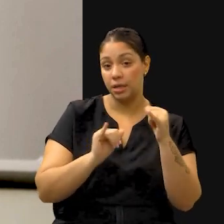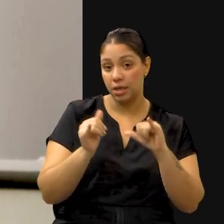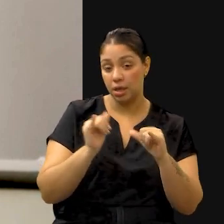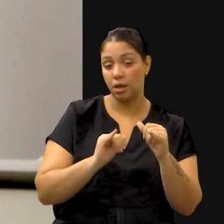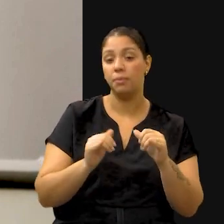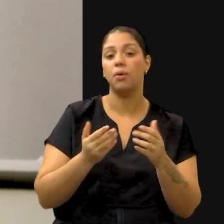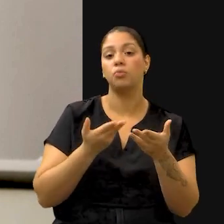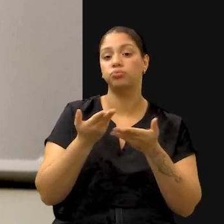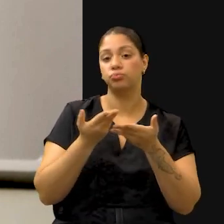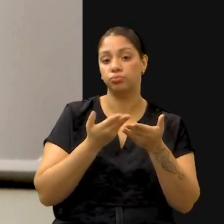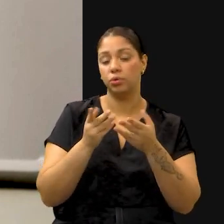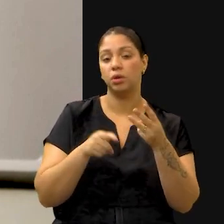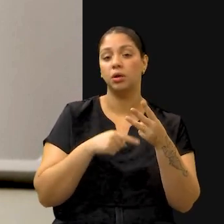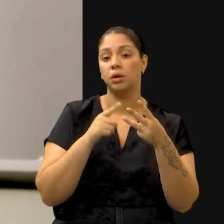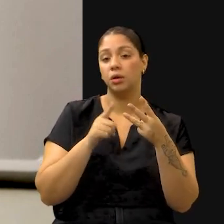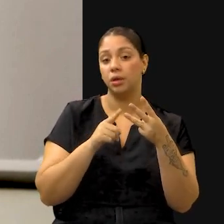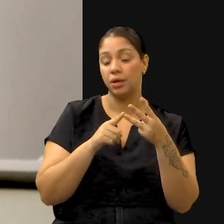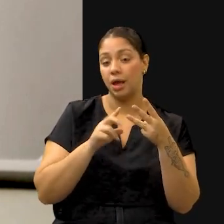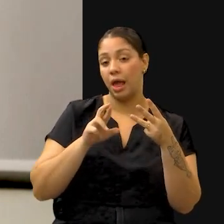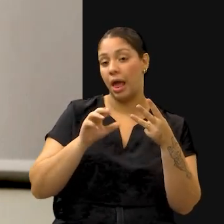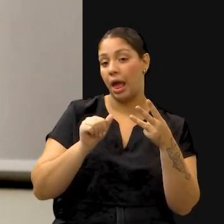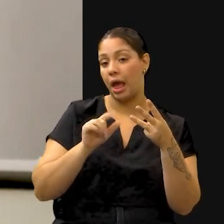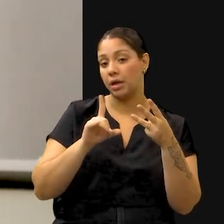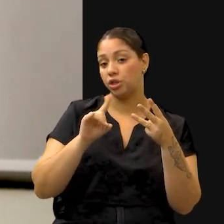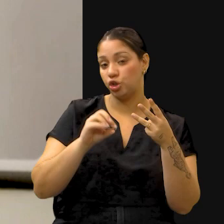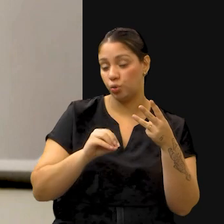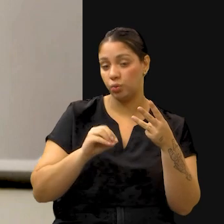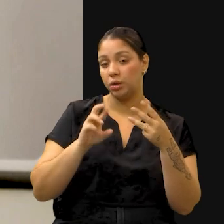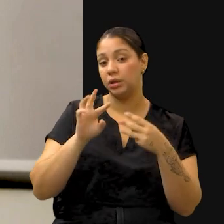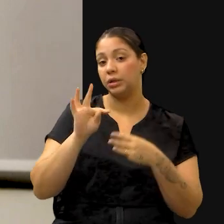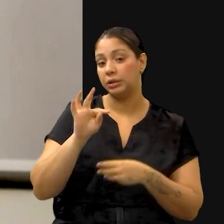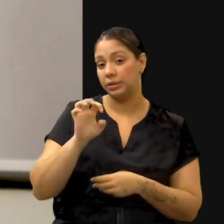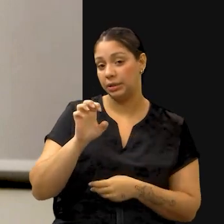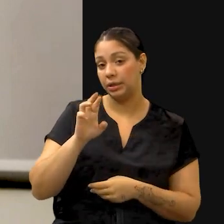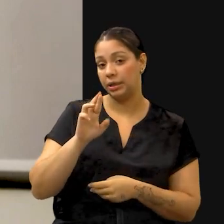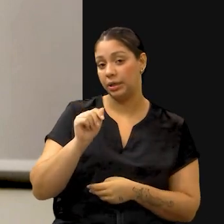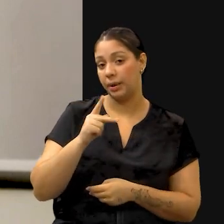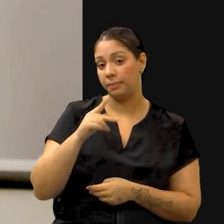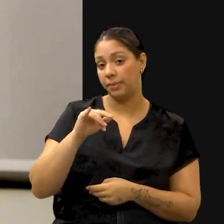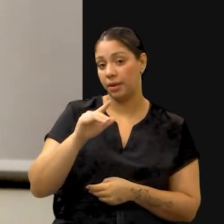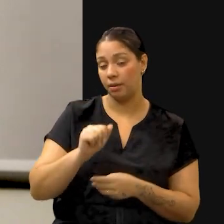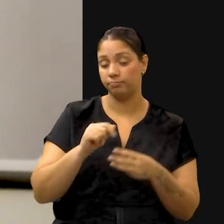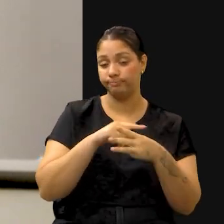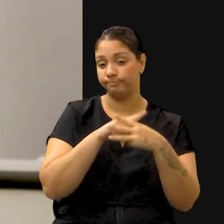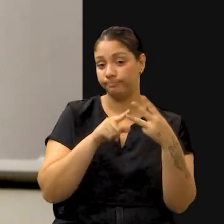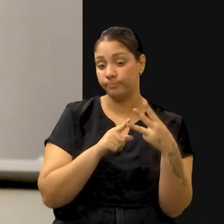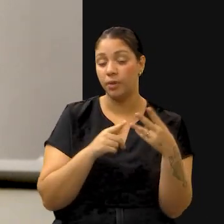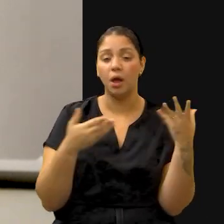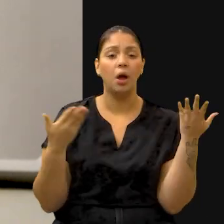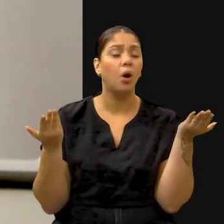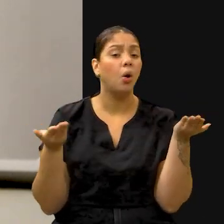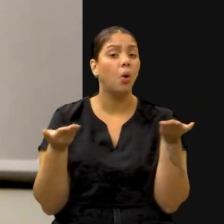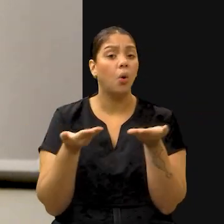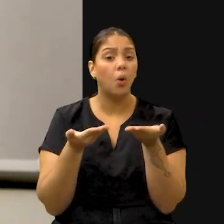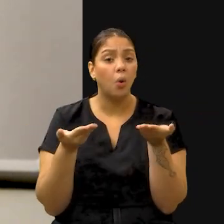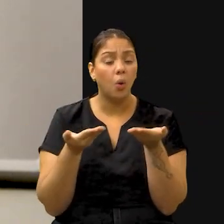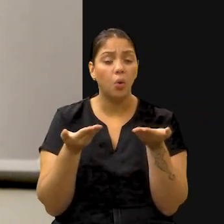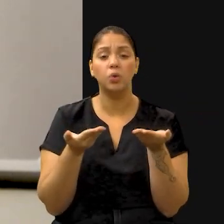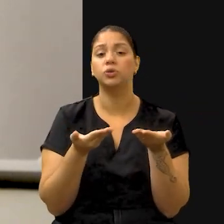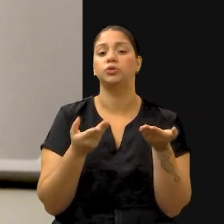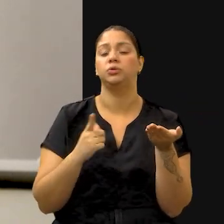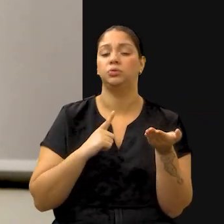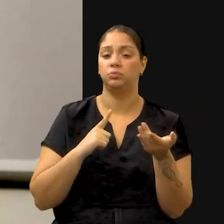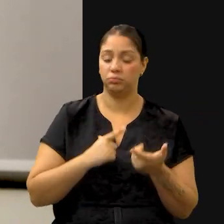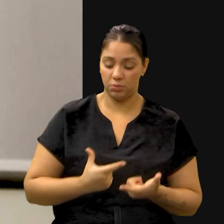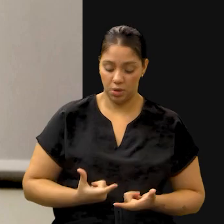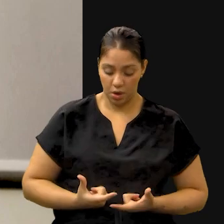a radioterapia, dependendo da altura da lesão, conforme a gente conversou um pouco antes. O que nós temos hoje é que